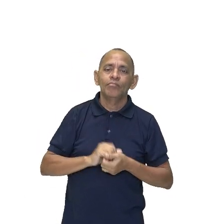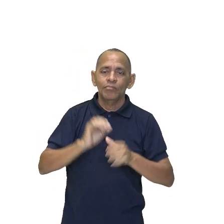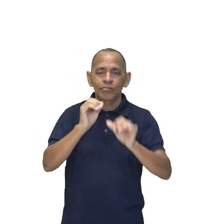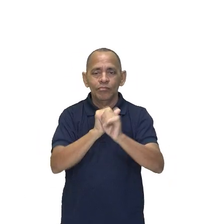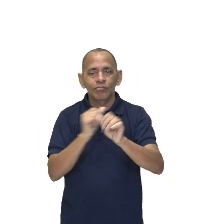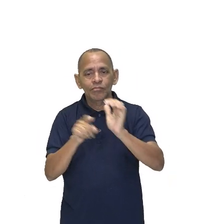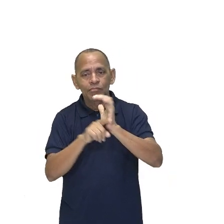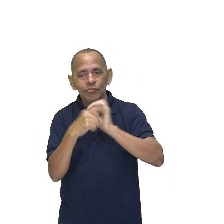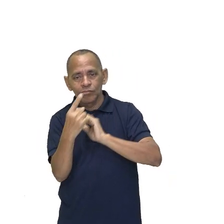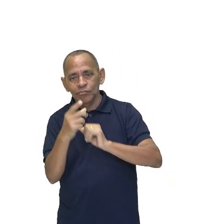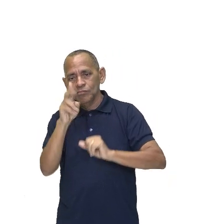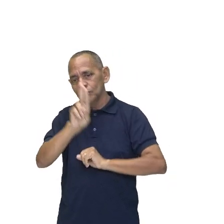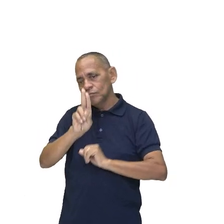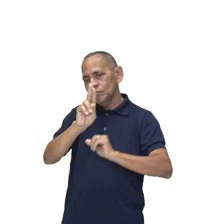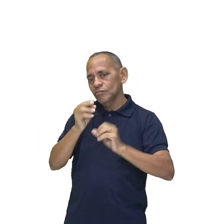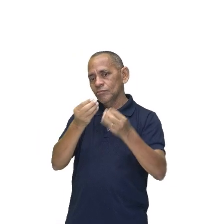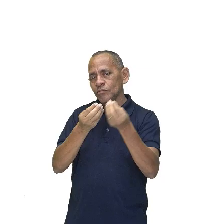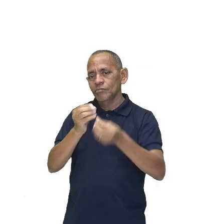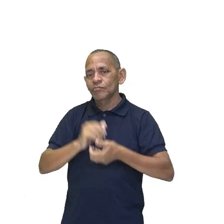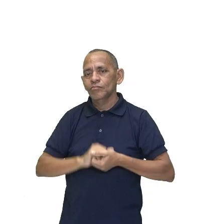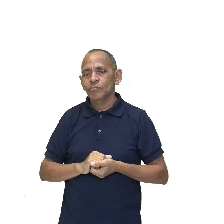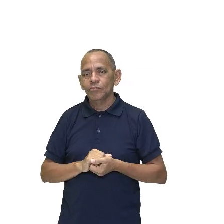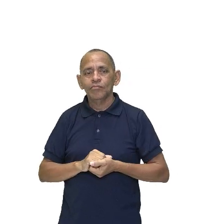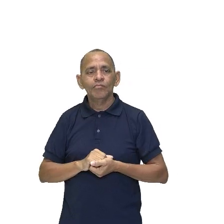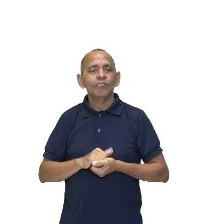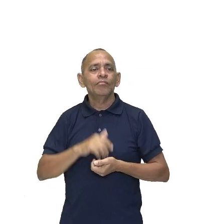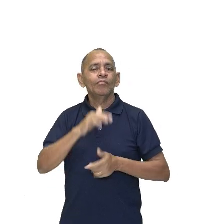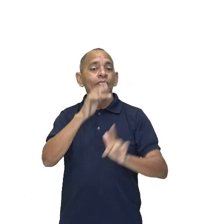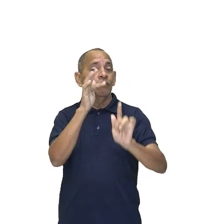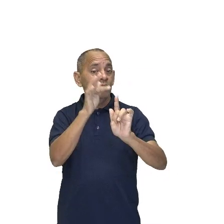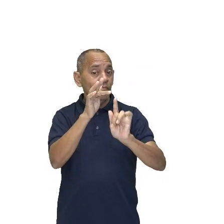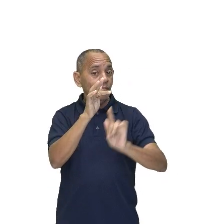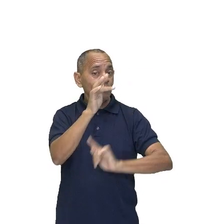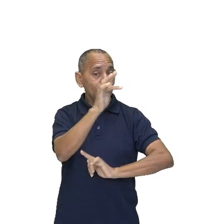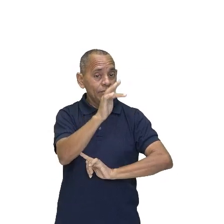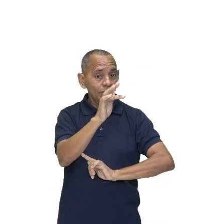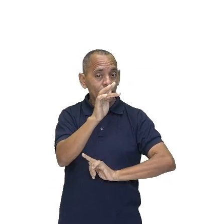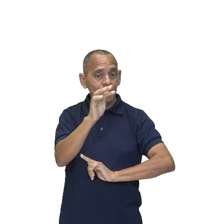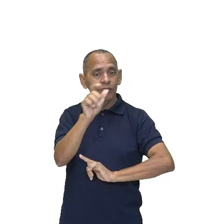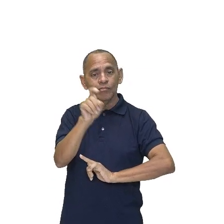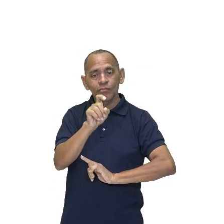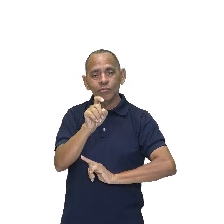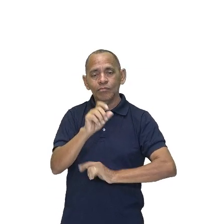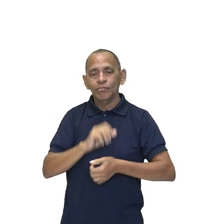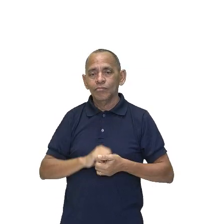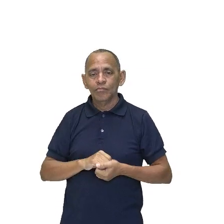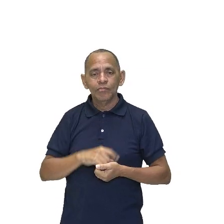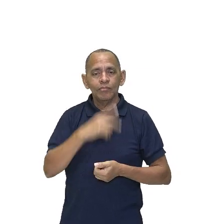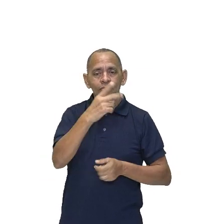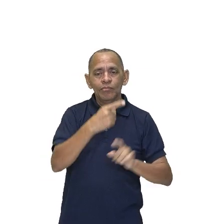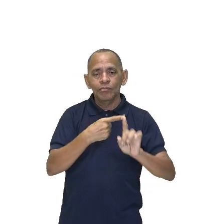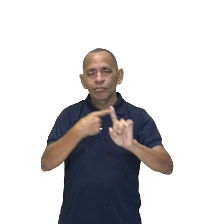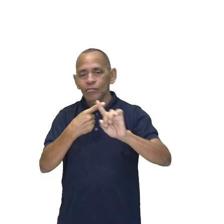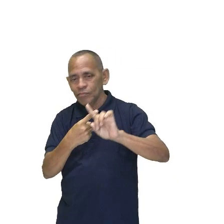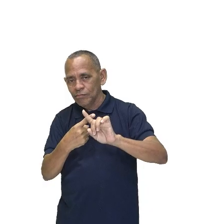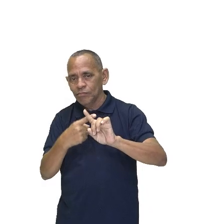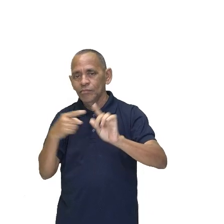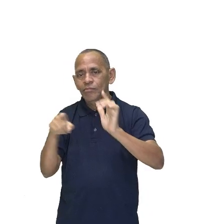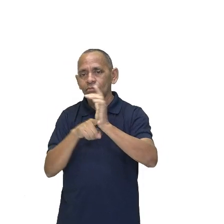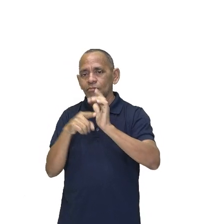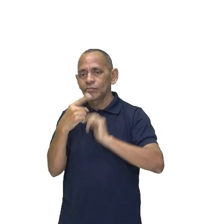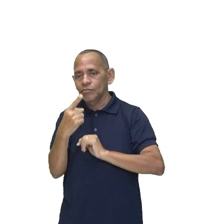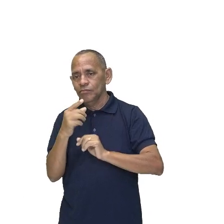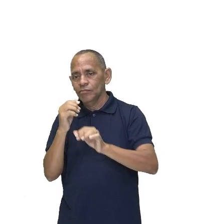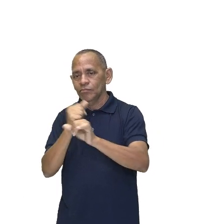vamos aplicar agora, fazer o f de x, ou seja, o y. Então, vai ficar 2 vezes menos 1, que são menos 2,